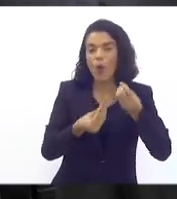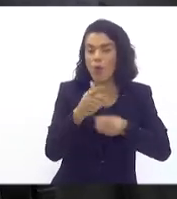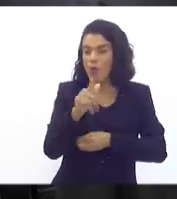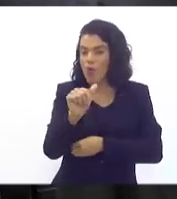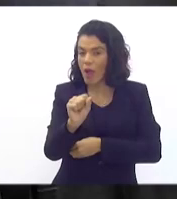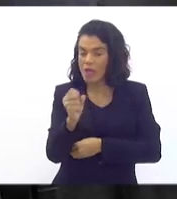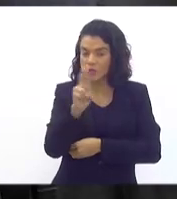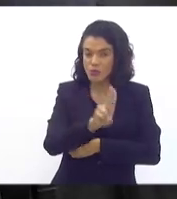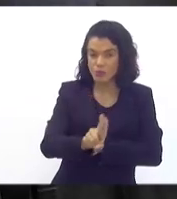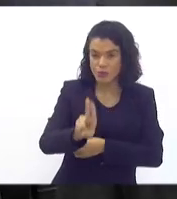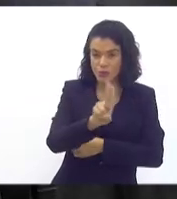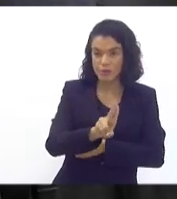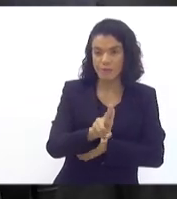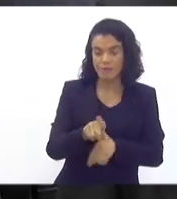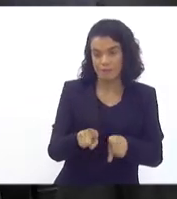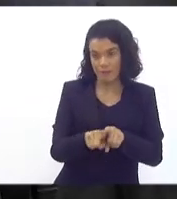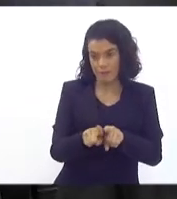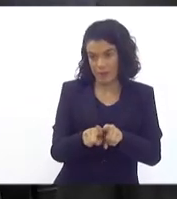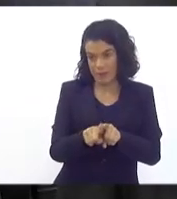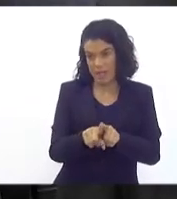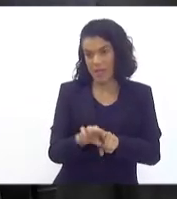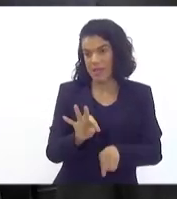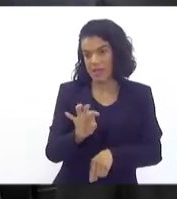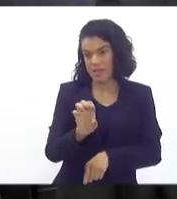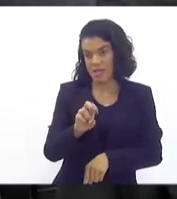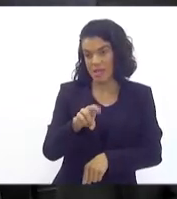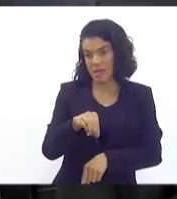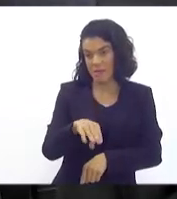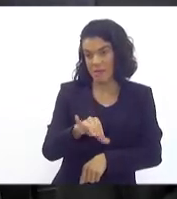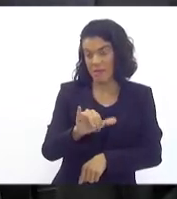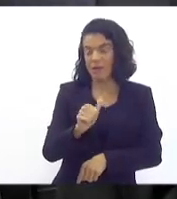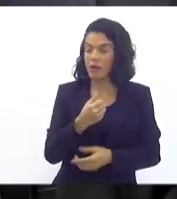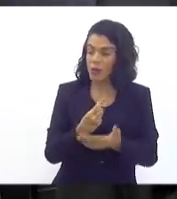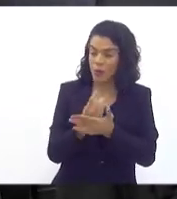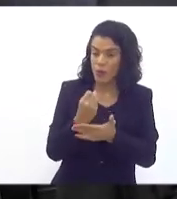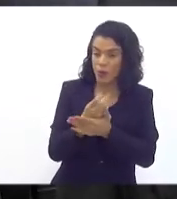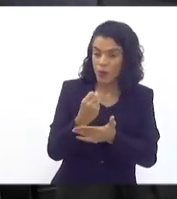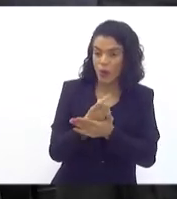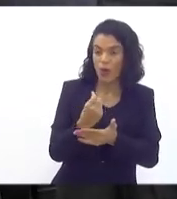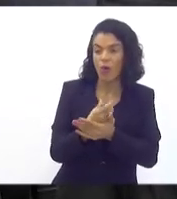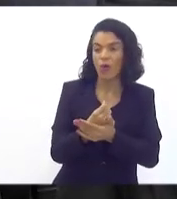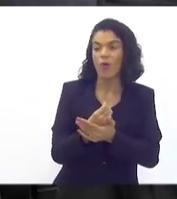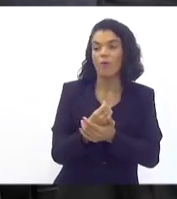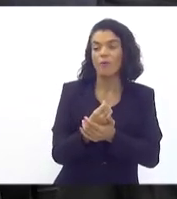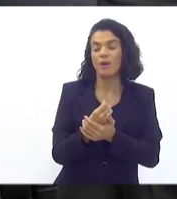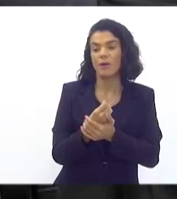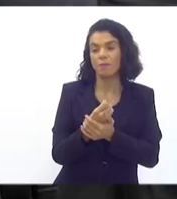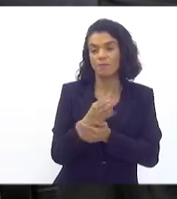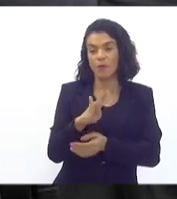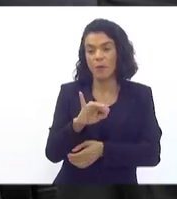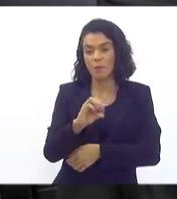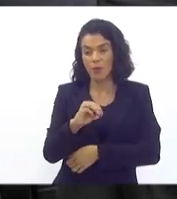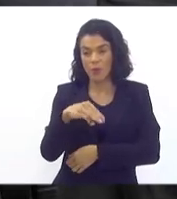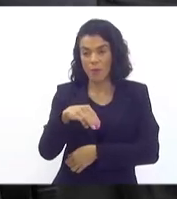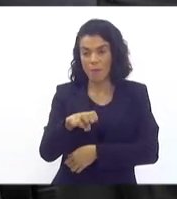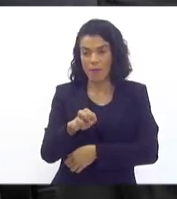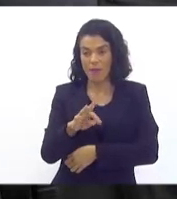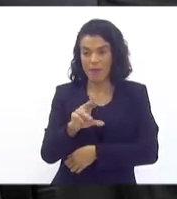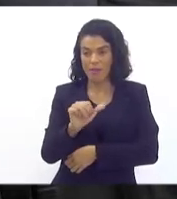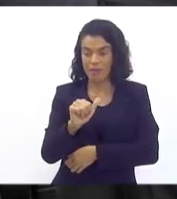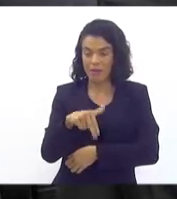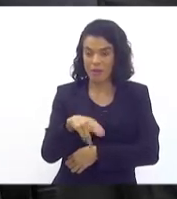ele inclusive a térmicas aqui no Rio de Janeiro que se compram esse ativo esse essa esse biometano para